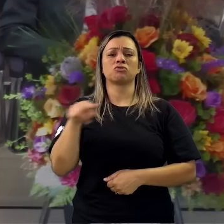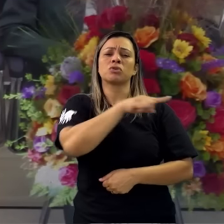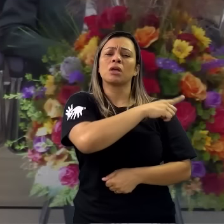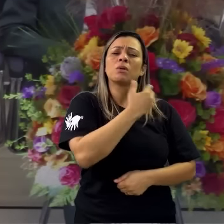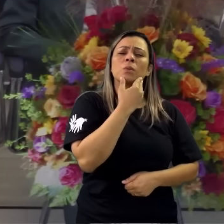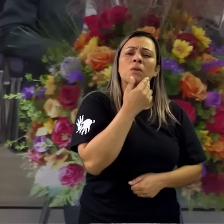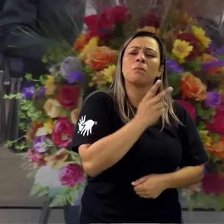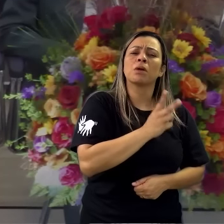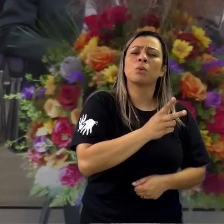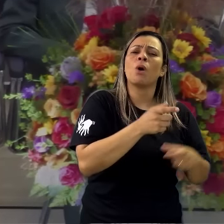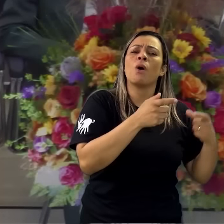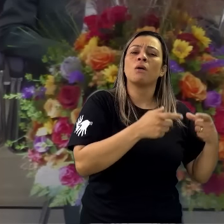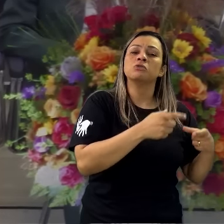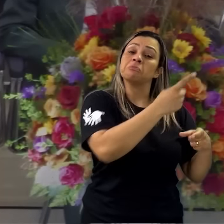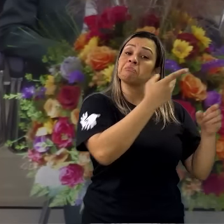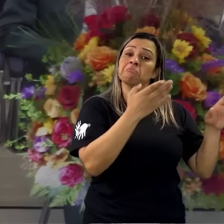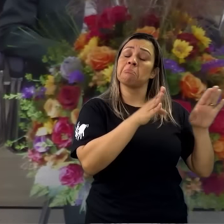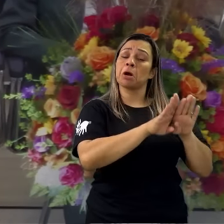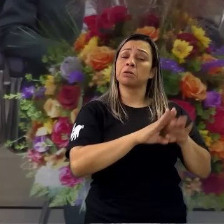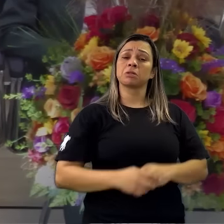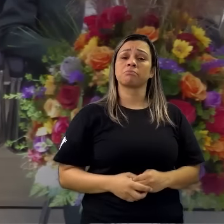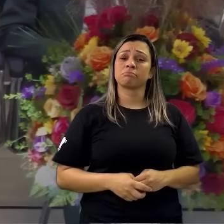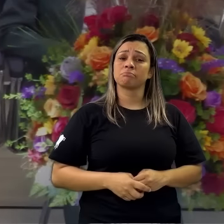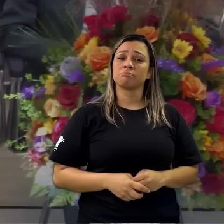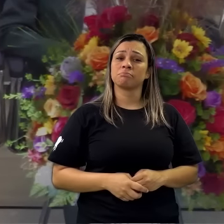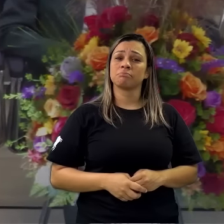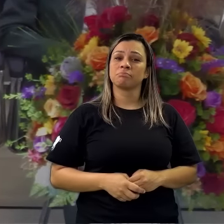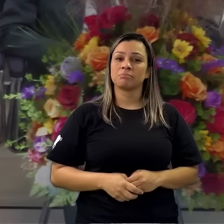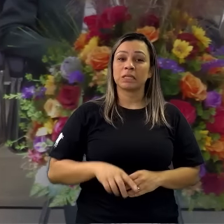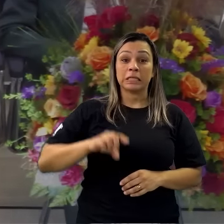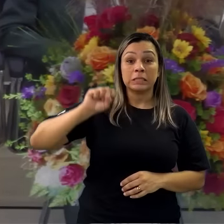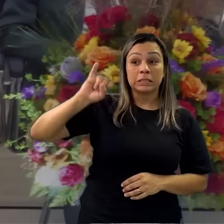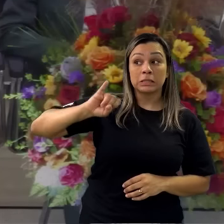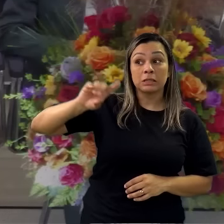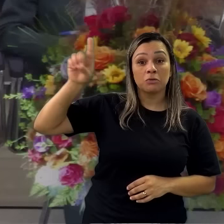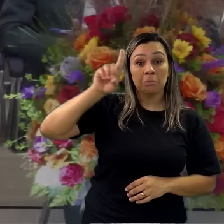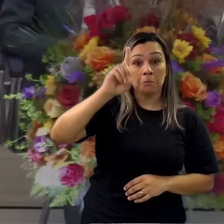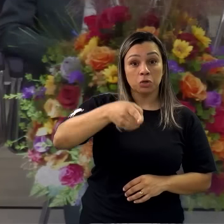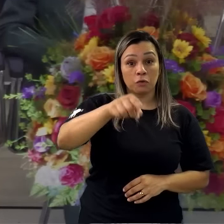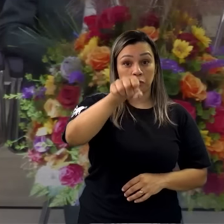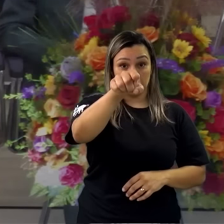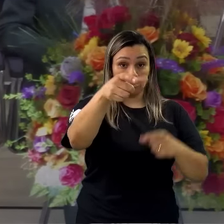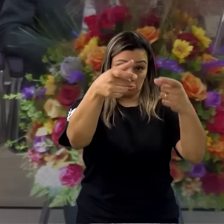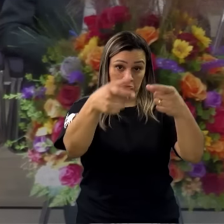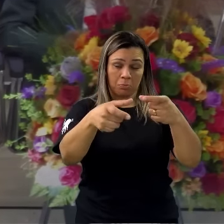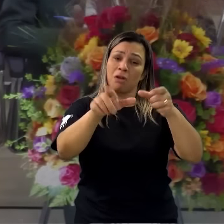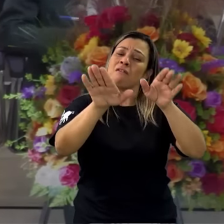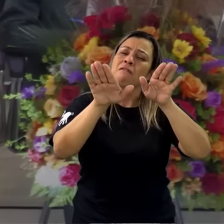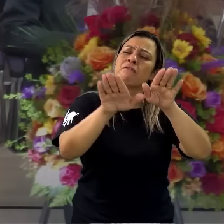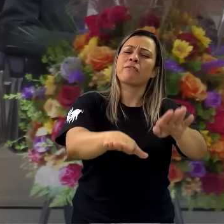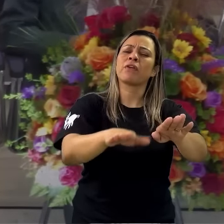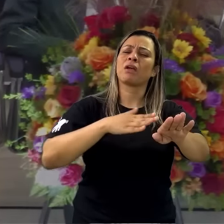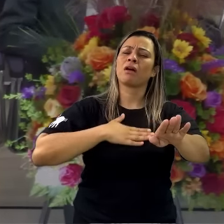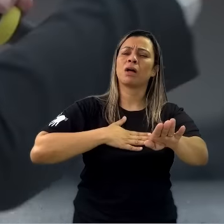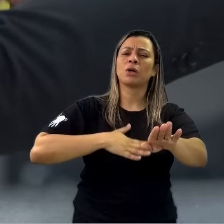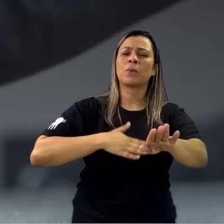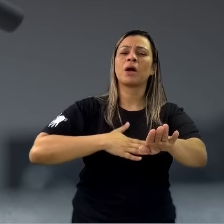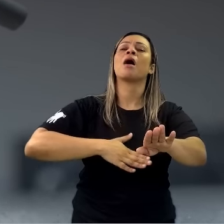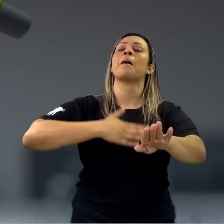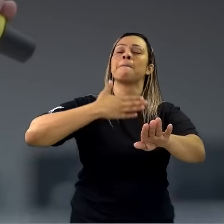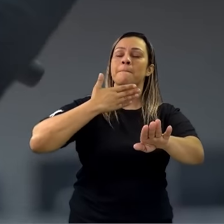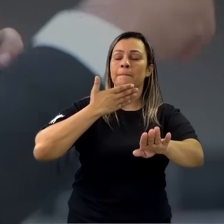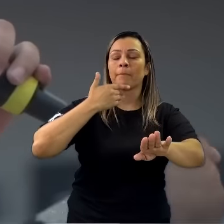melhor lugar para você ficar onde Deus te colocou tem gente que quer o palácio mas prepara um glória é melhor você ficar vivo na floresta